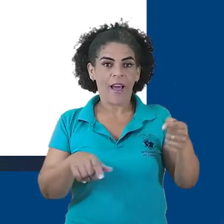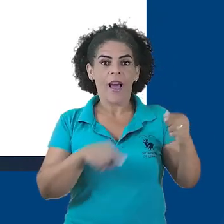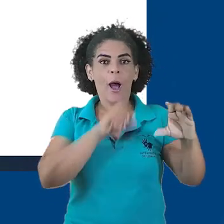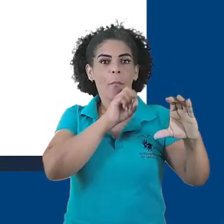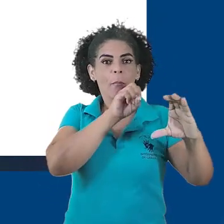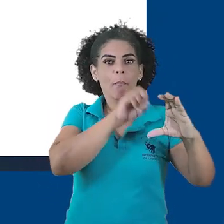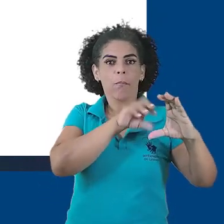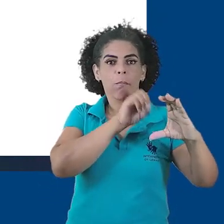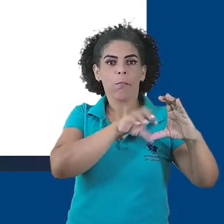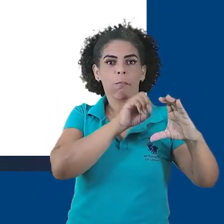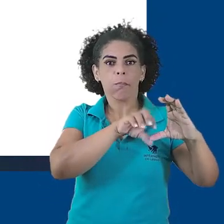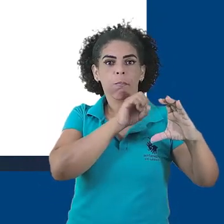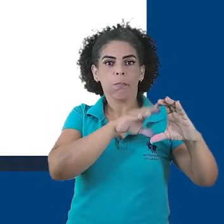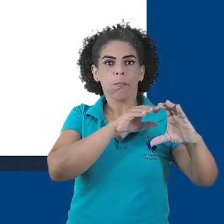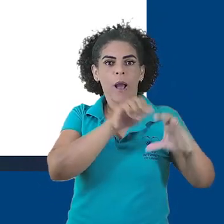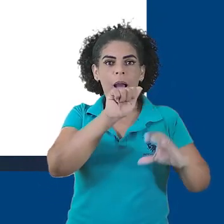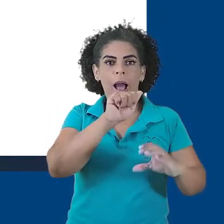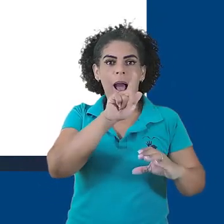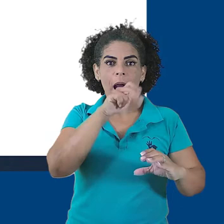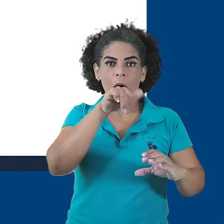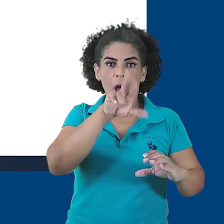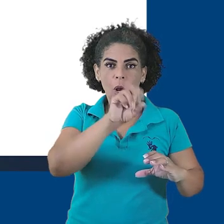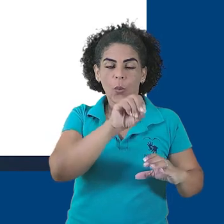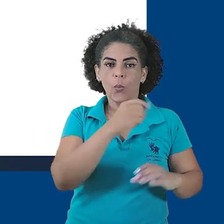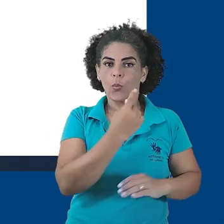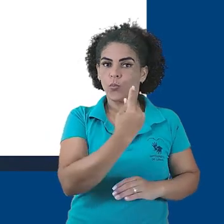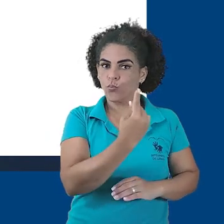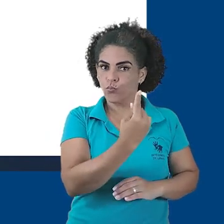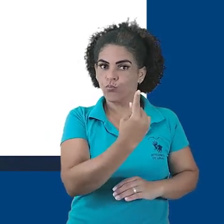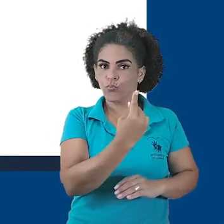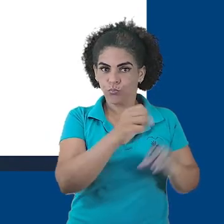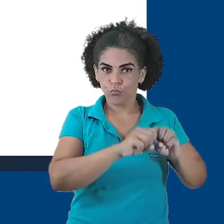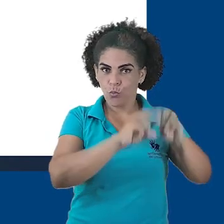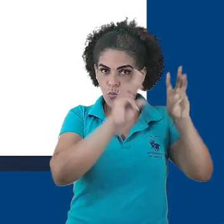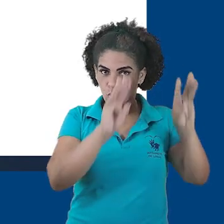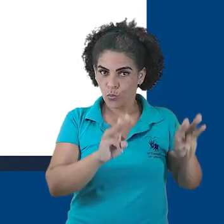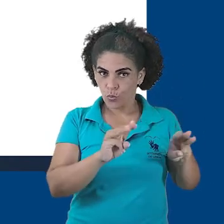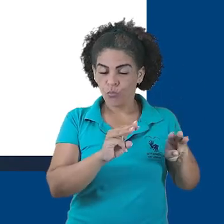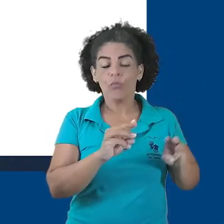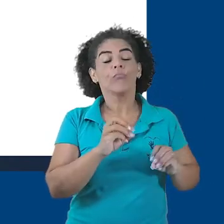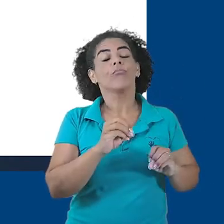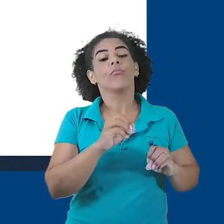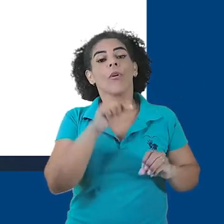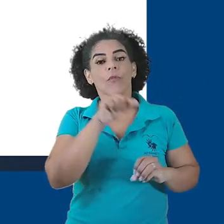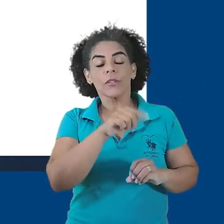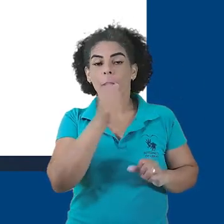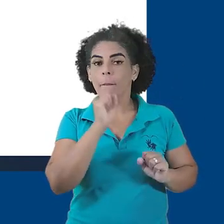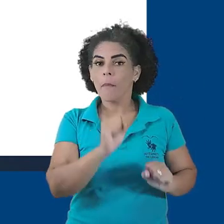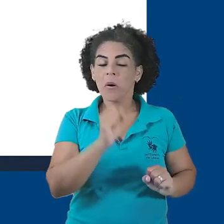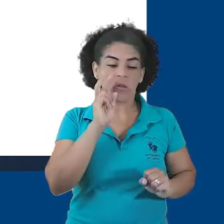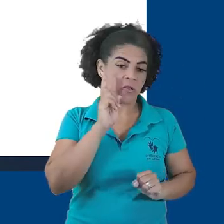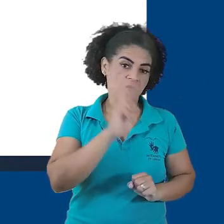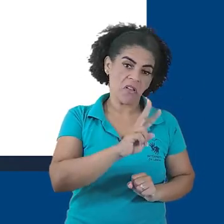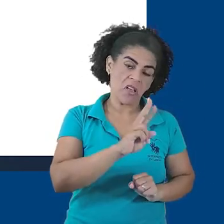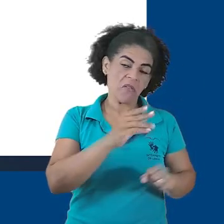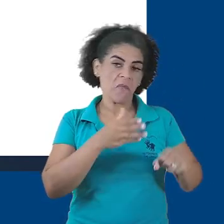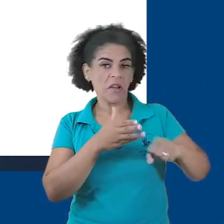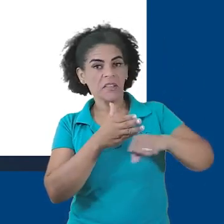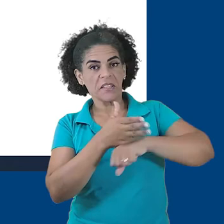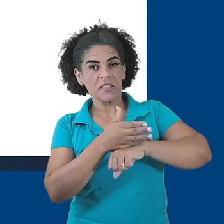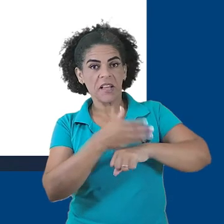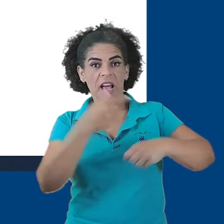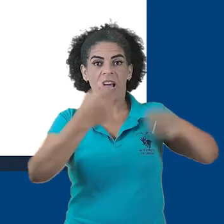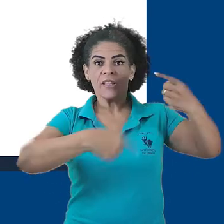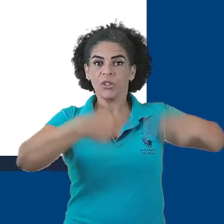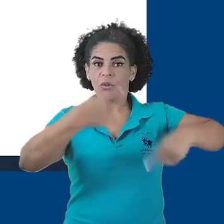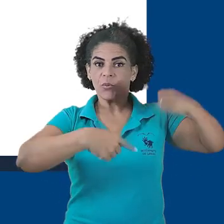esquerda as postagens do usuário aluno Moodle 1, que nós podemos verificar ou